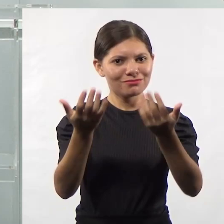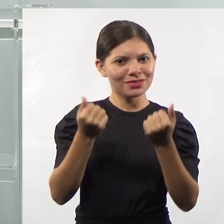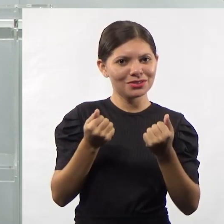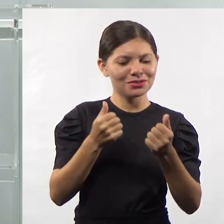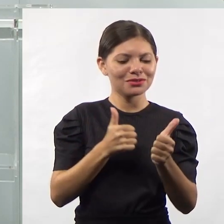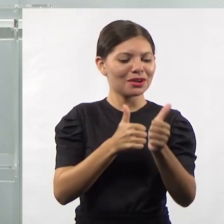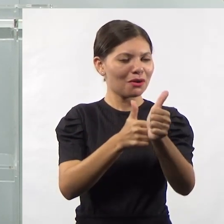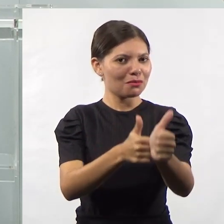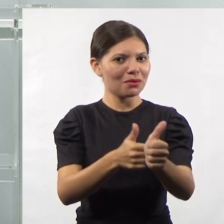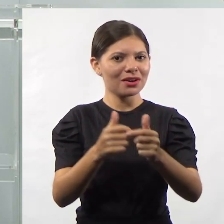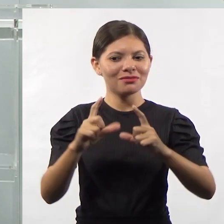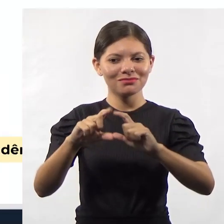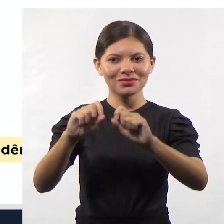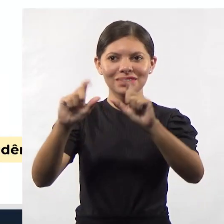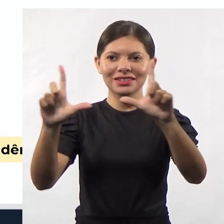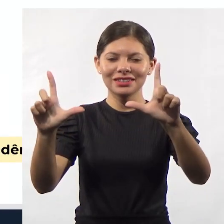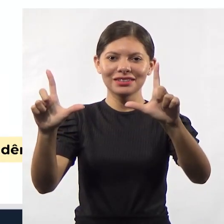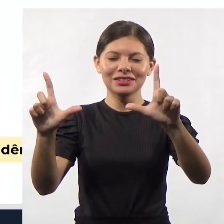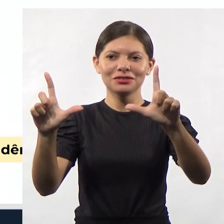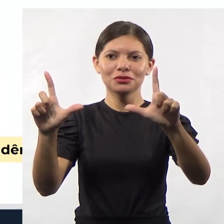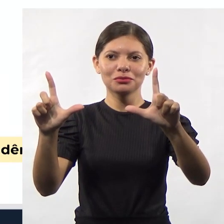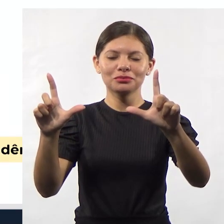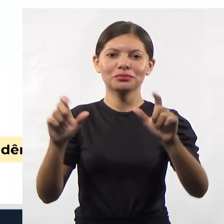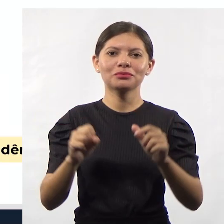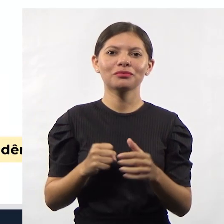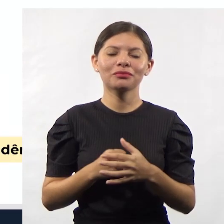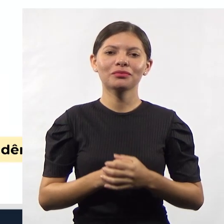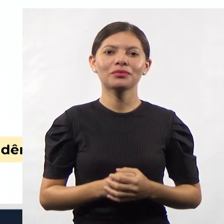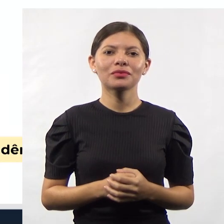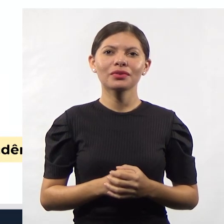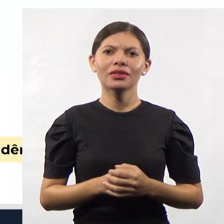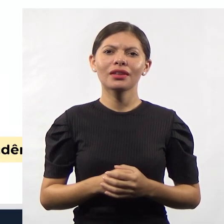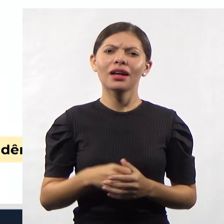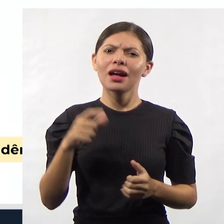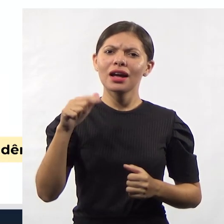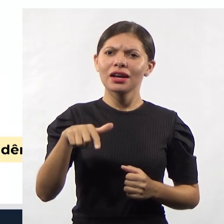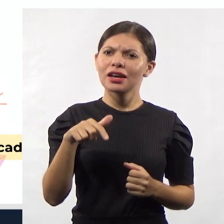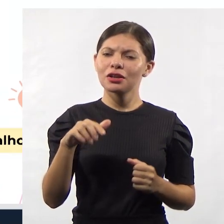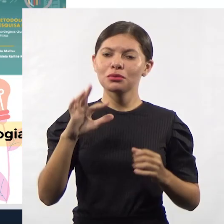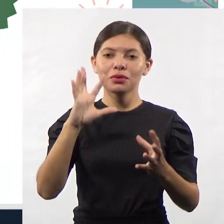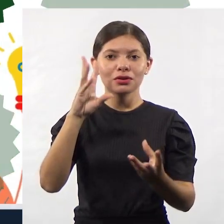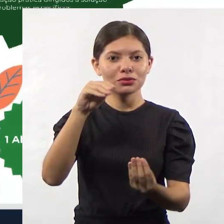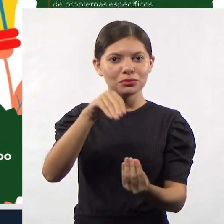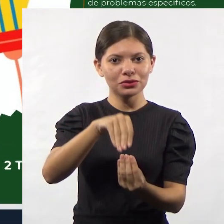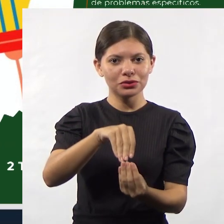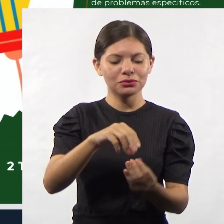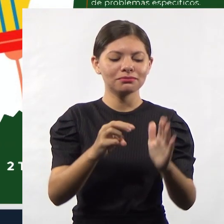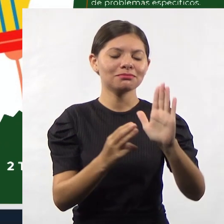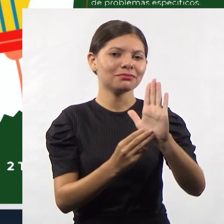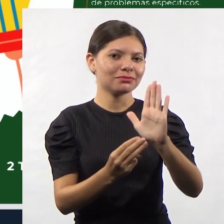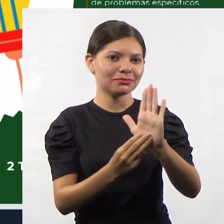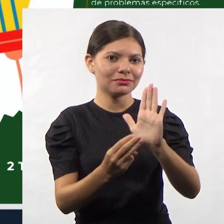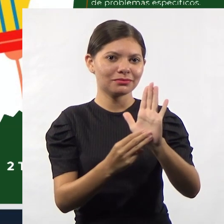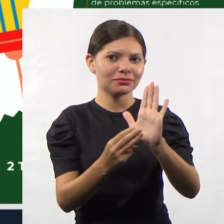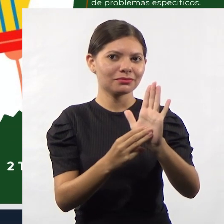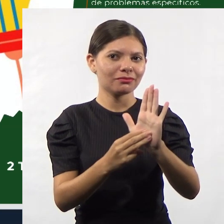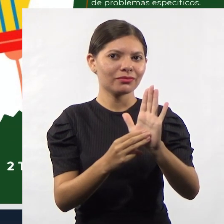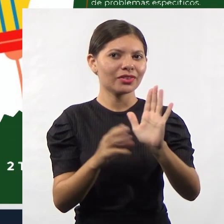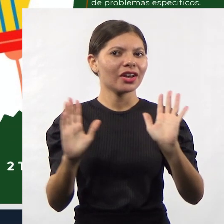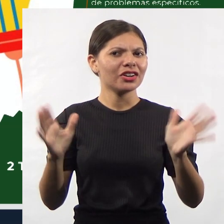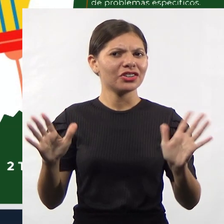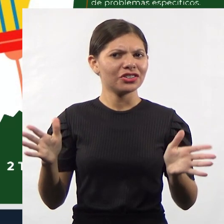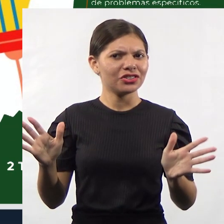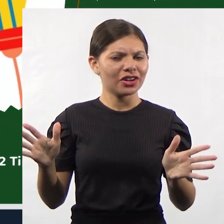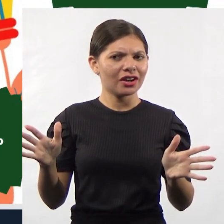tela interativa que é show. Vamos lá? Então, a gente está aqui no resumidinho de metodologia, a gente já